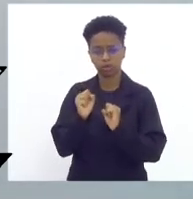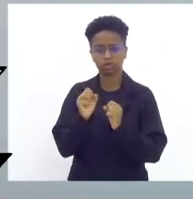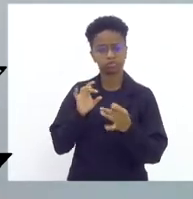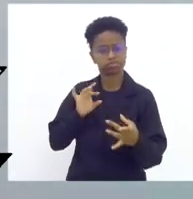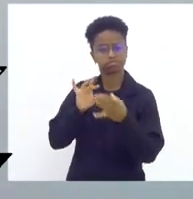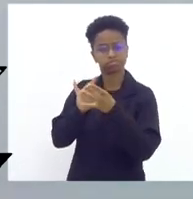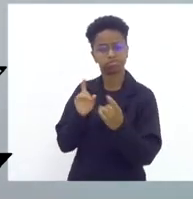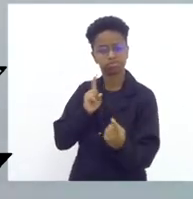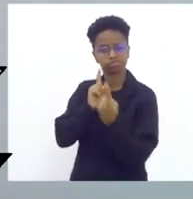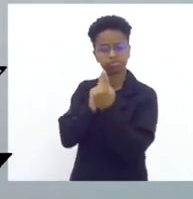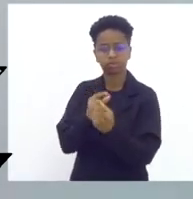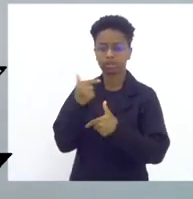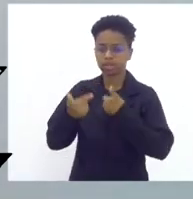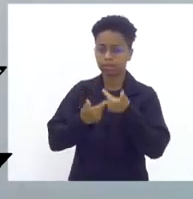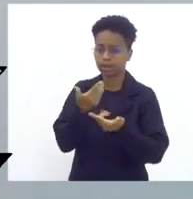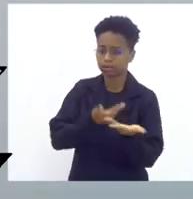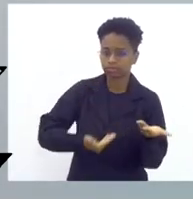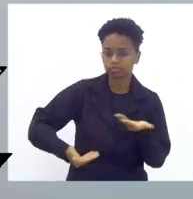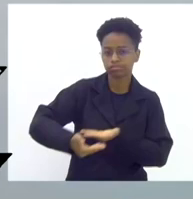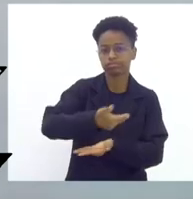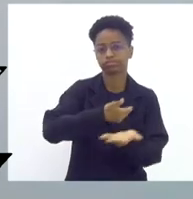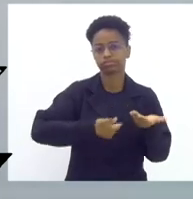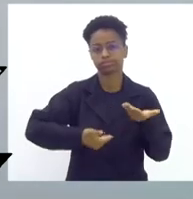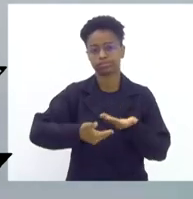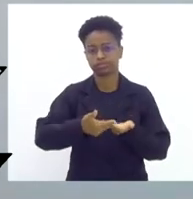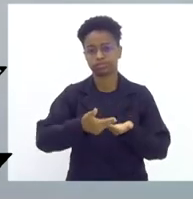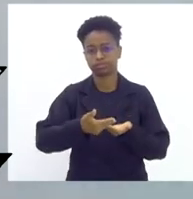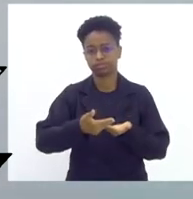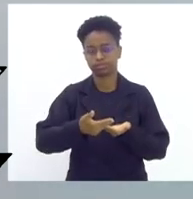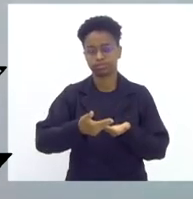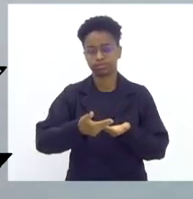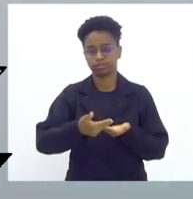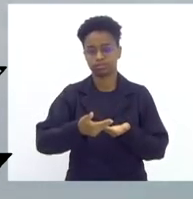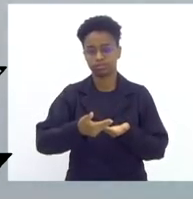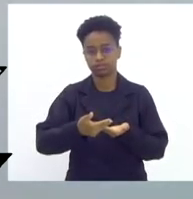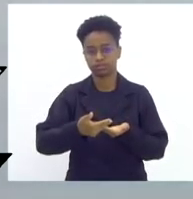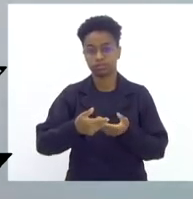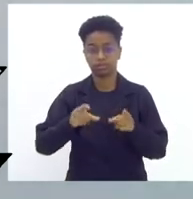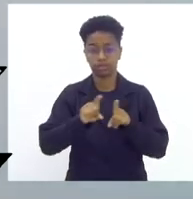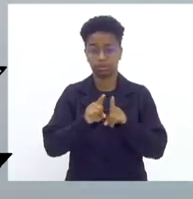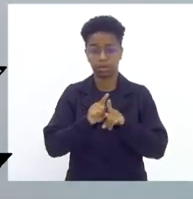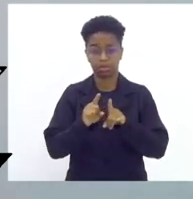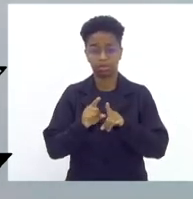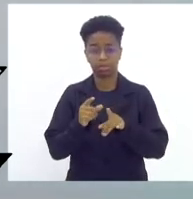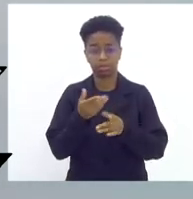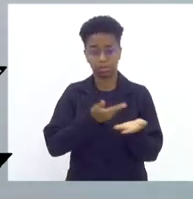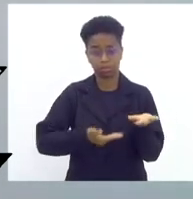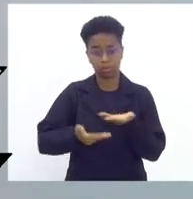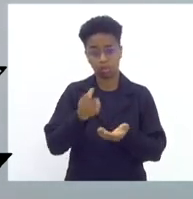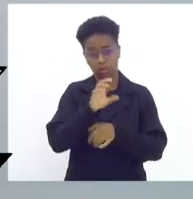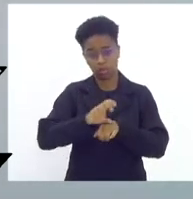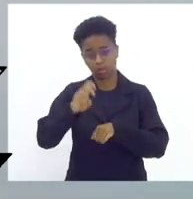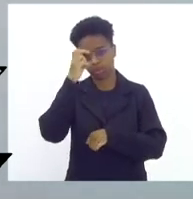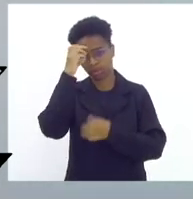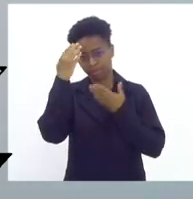esse diálogo interseccional e pluricultural obrigado